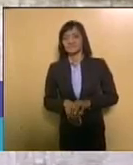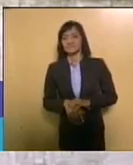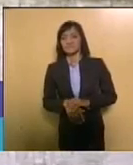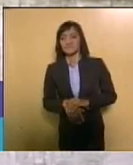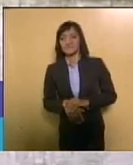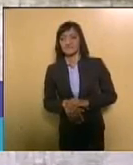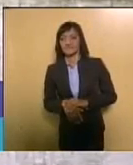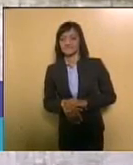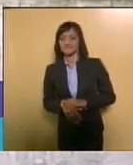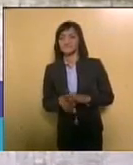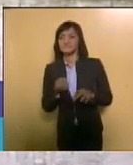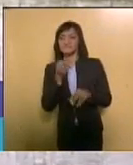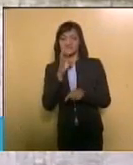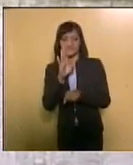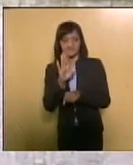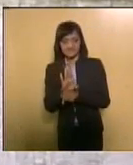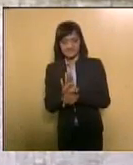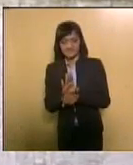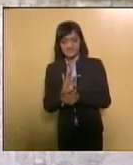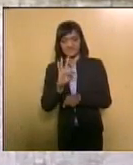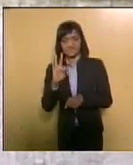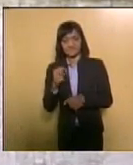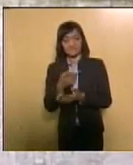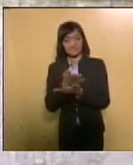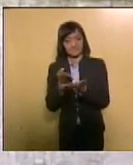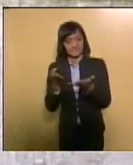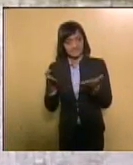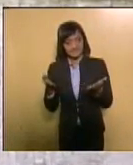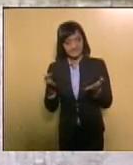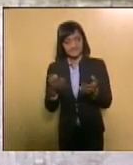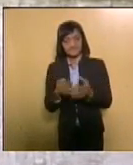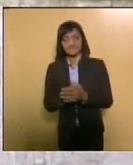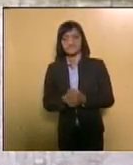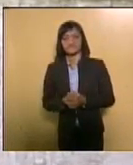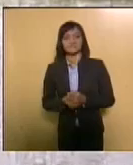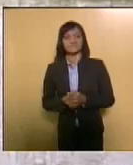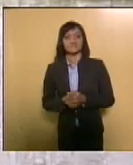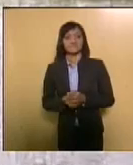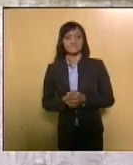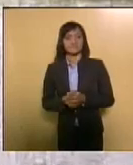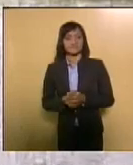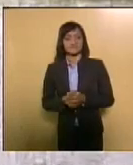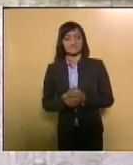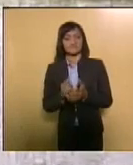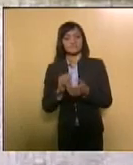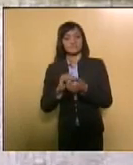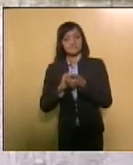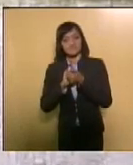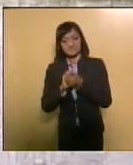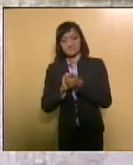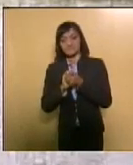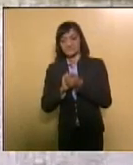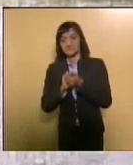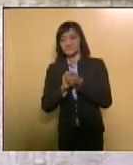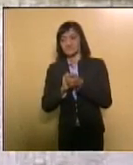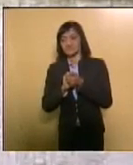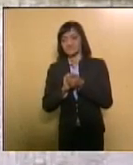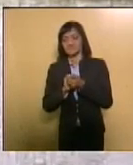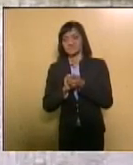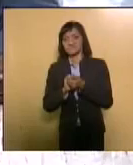intercalando Boa tarde Boa tarde a todos eu quero cumprimentar e